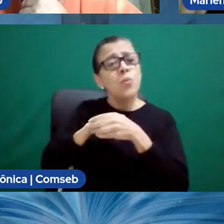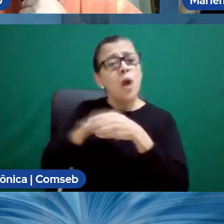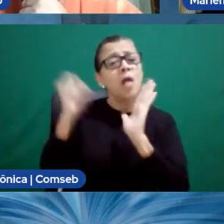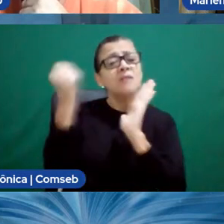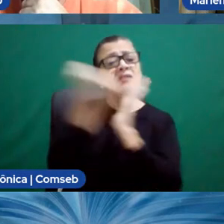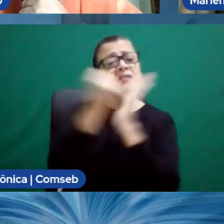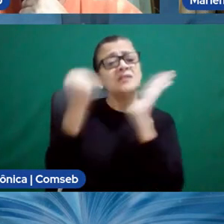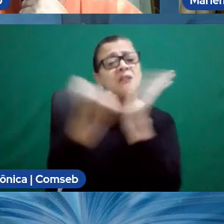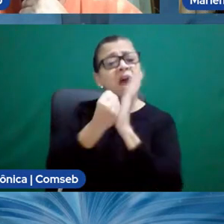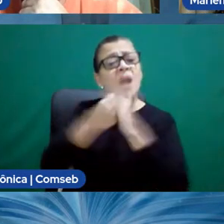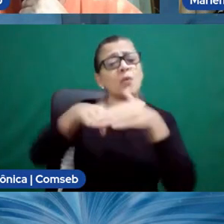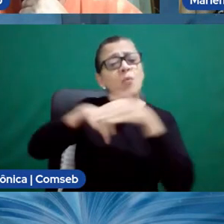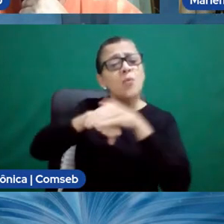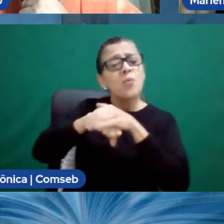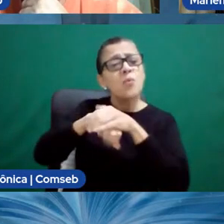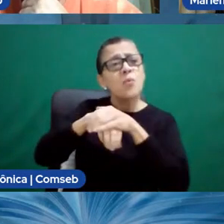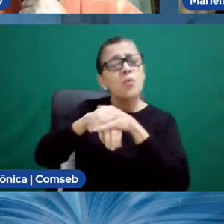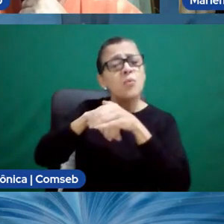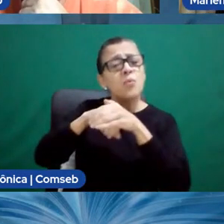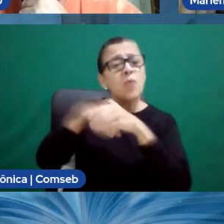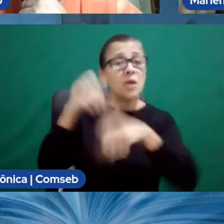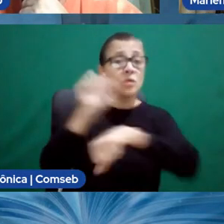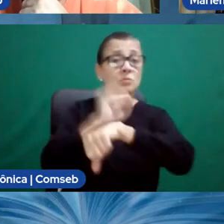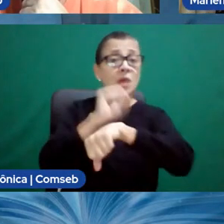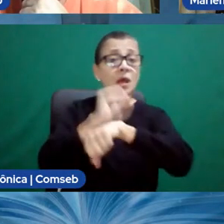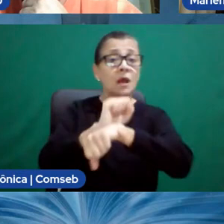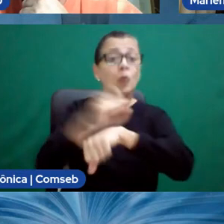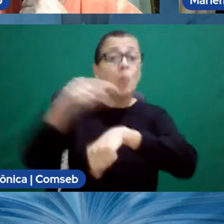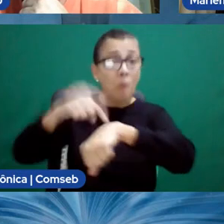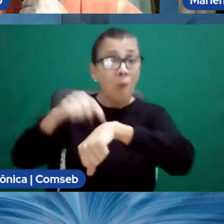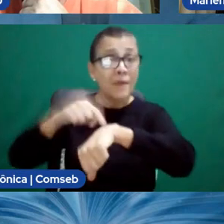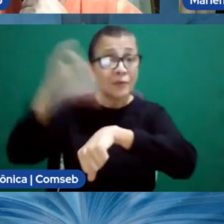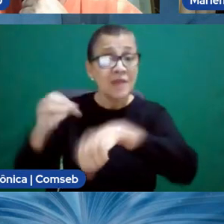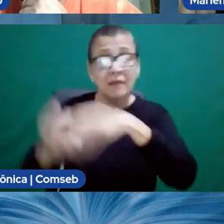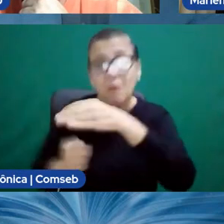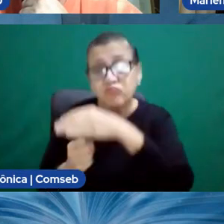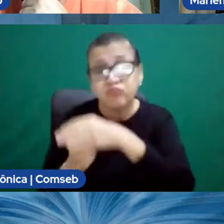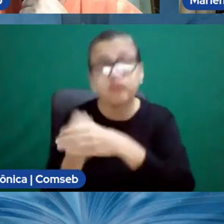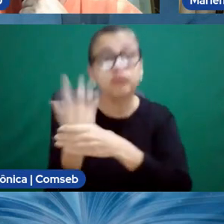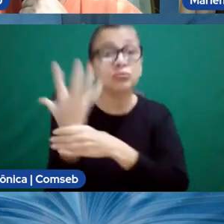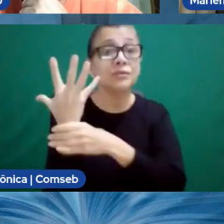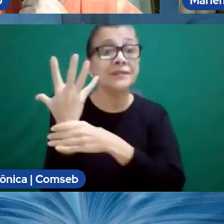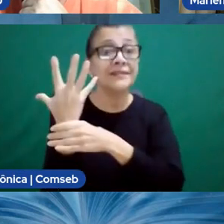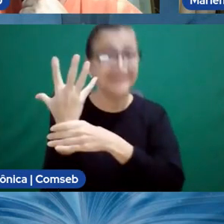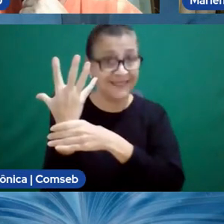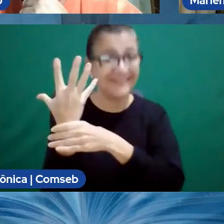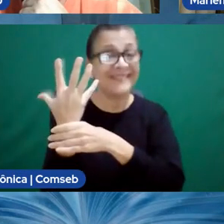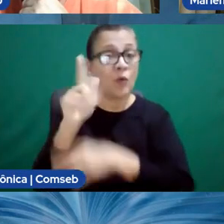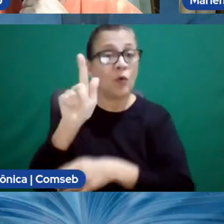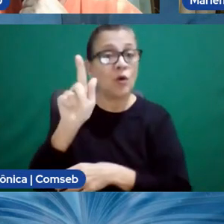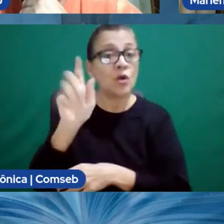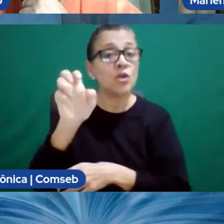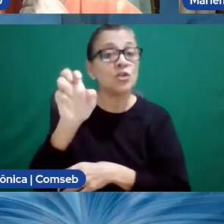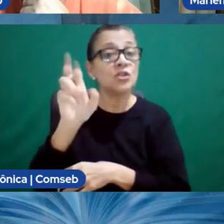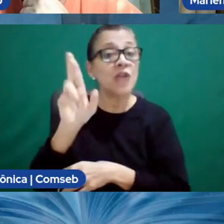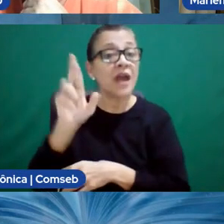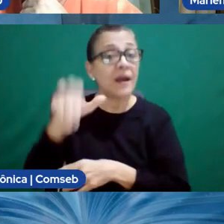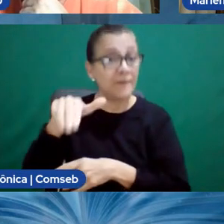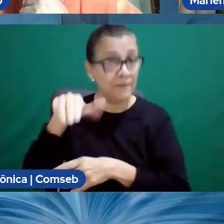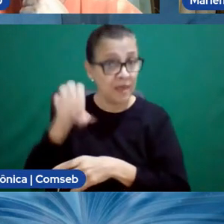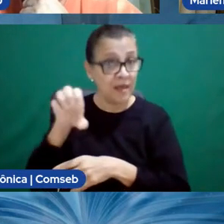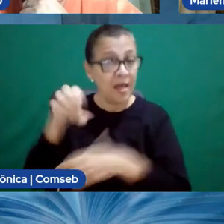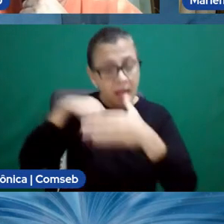quando se há uma condição propícia, elas acabam germinando. Então, a gente pode entender esses germes latentes como esses que já tinham